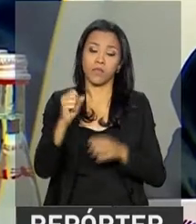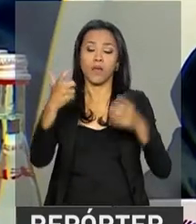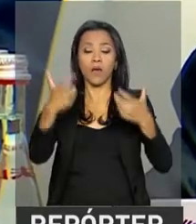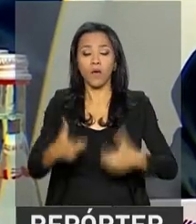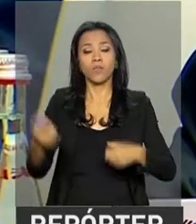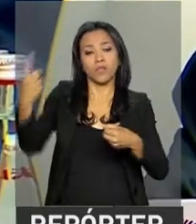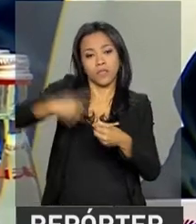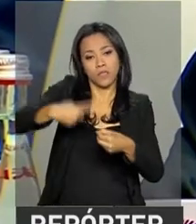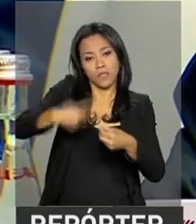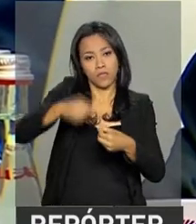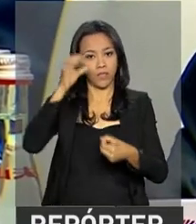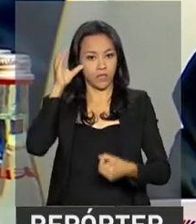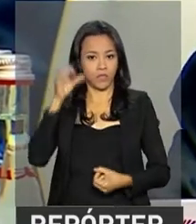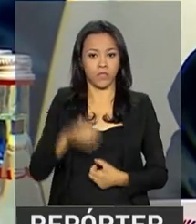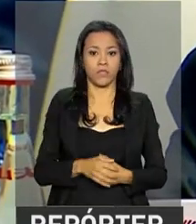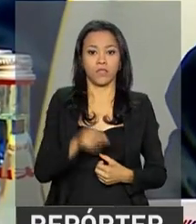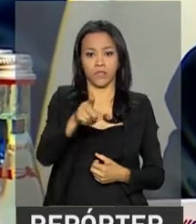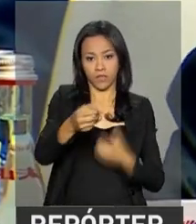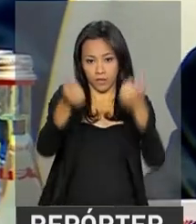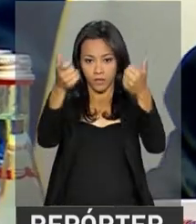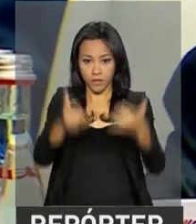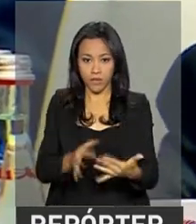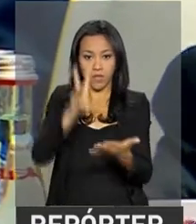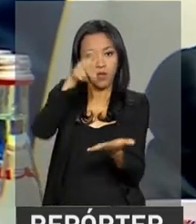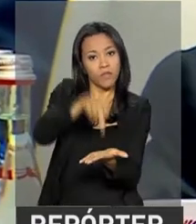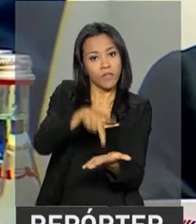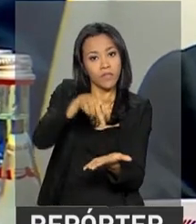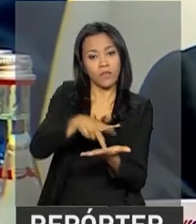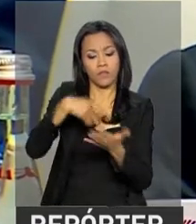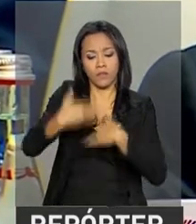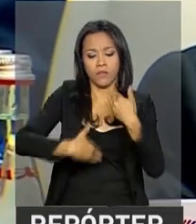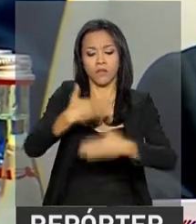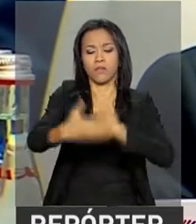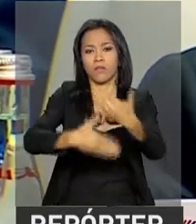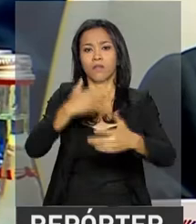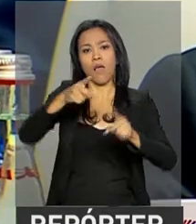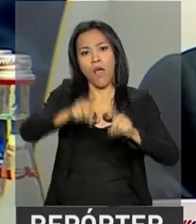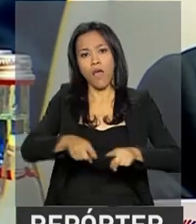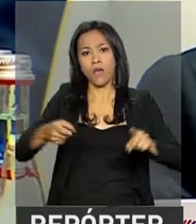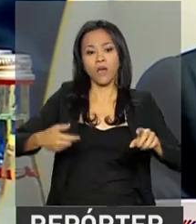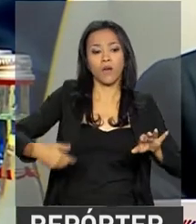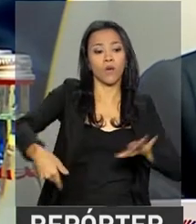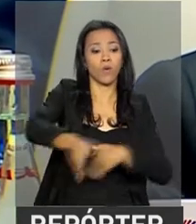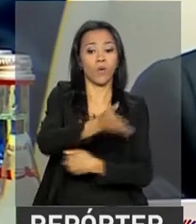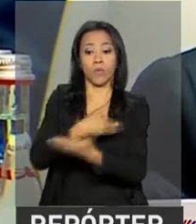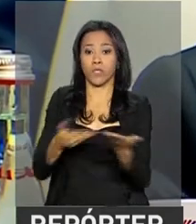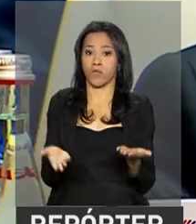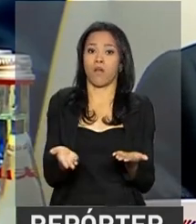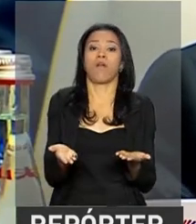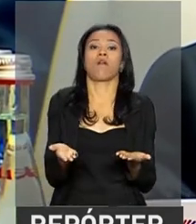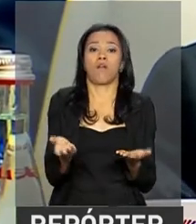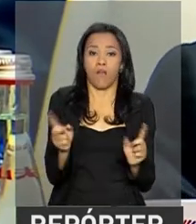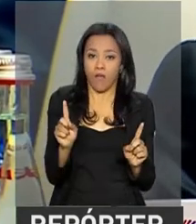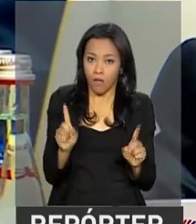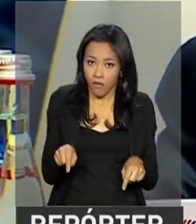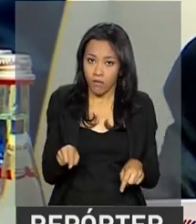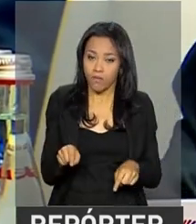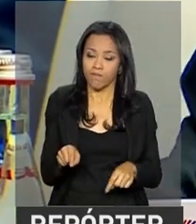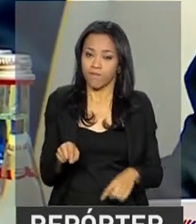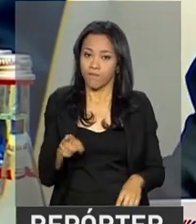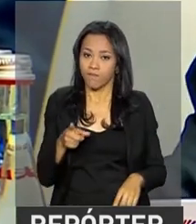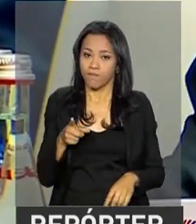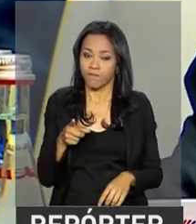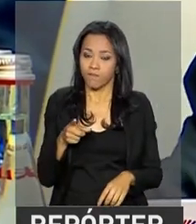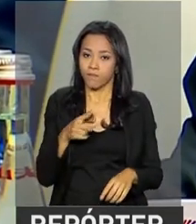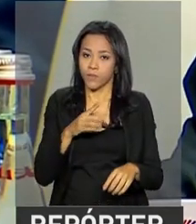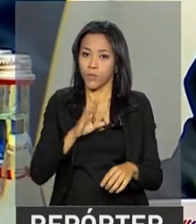verdadeiro desenvolvimento sustentável é necessariamente compartilhado. Este é, aliás, o